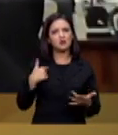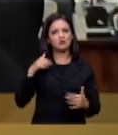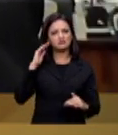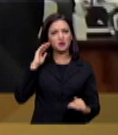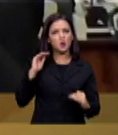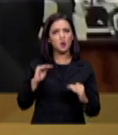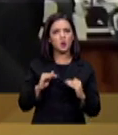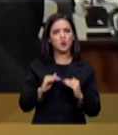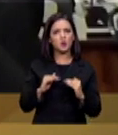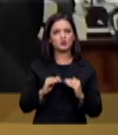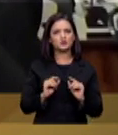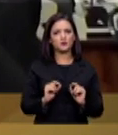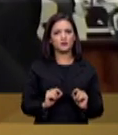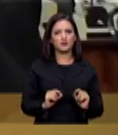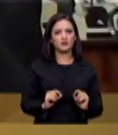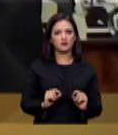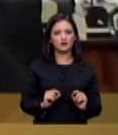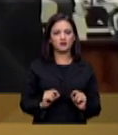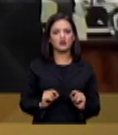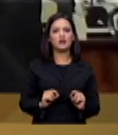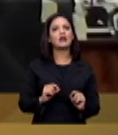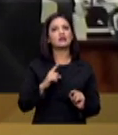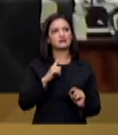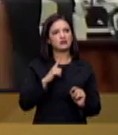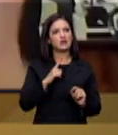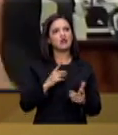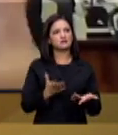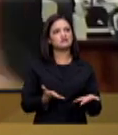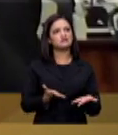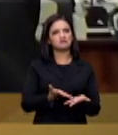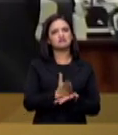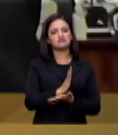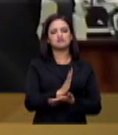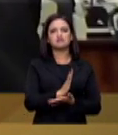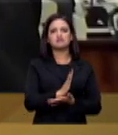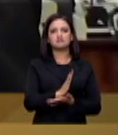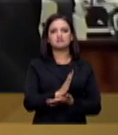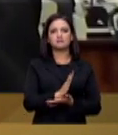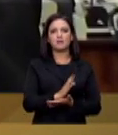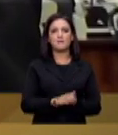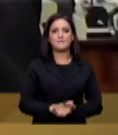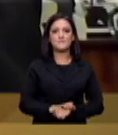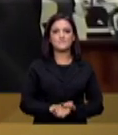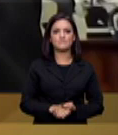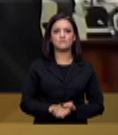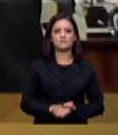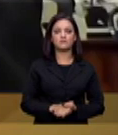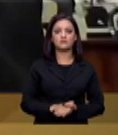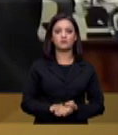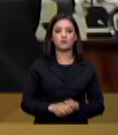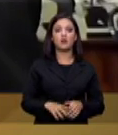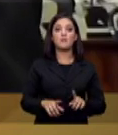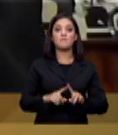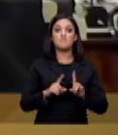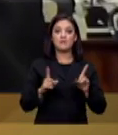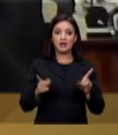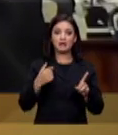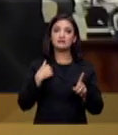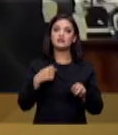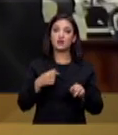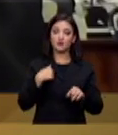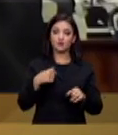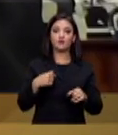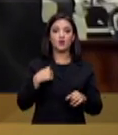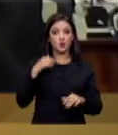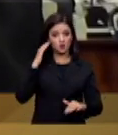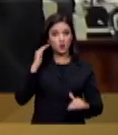sentido da procedência, mas já deixo de antemão assinalado que vou acompanhar ministro